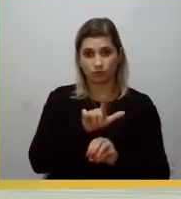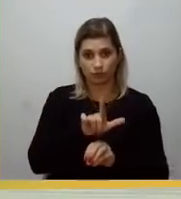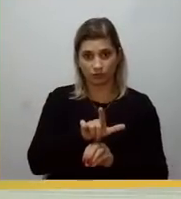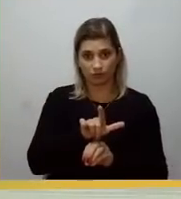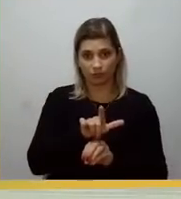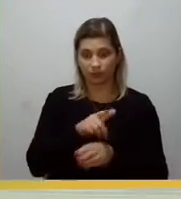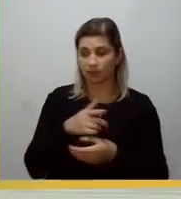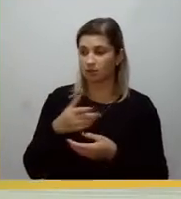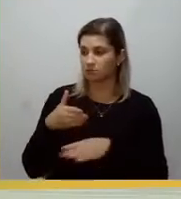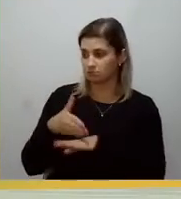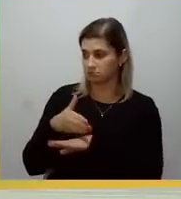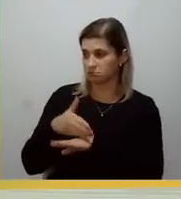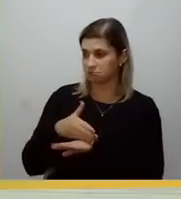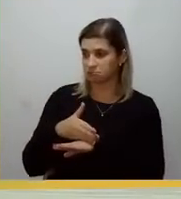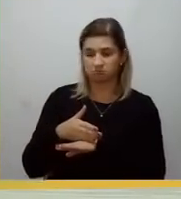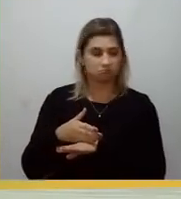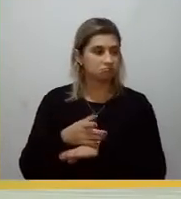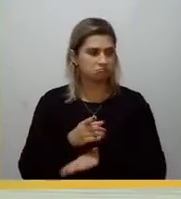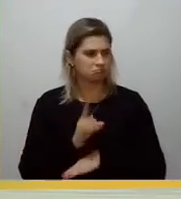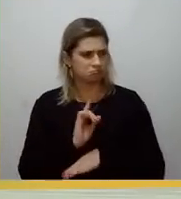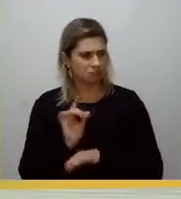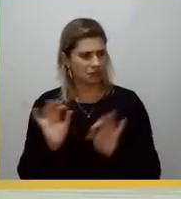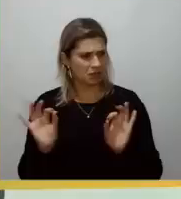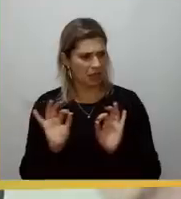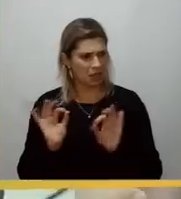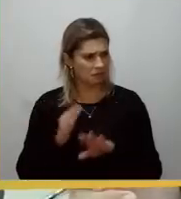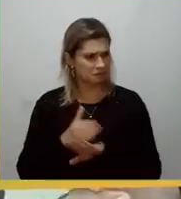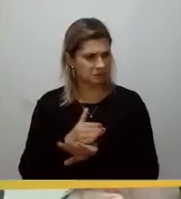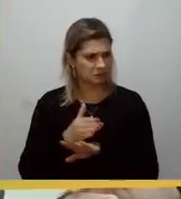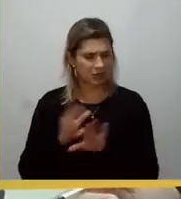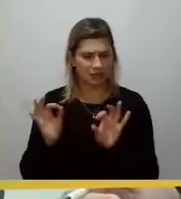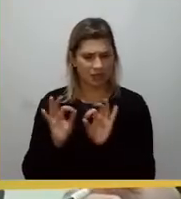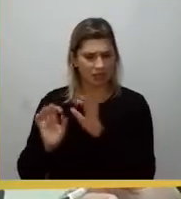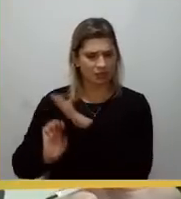não tenho nenhuma relação com a empresa, não tenho nenhuma participação.